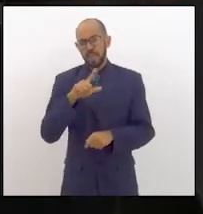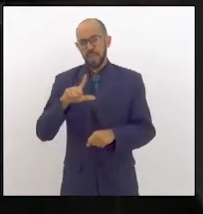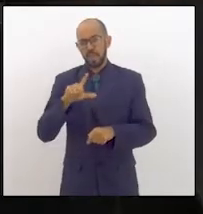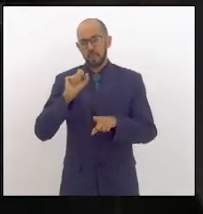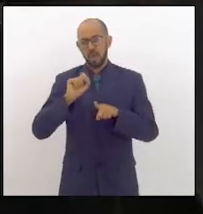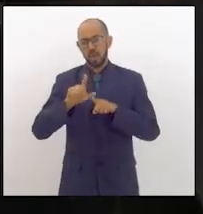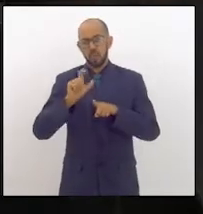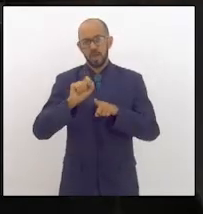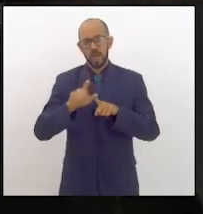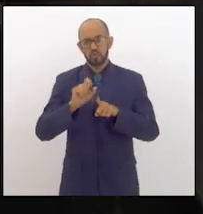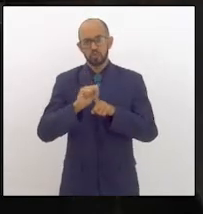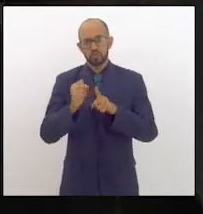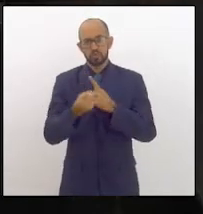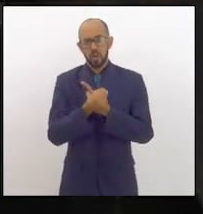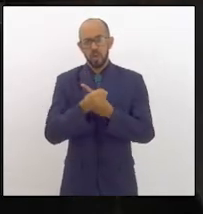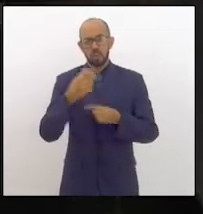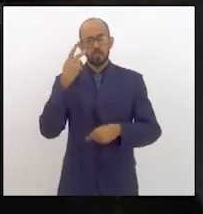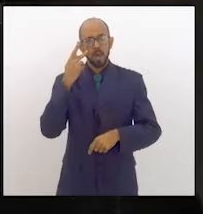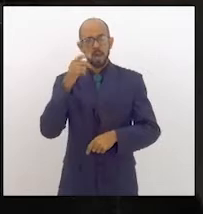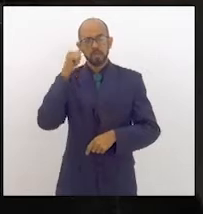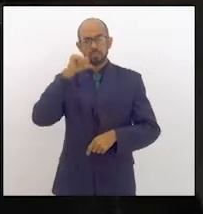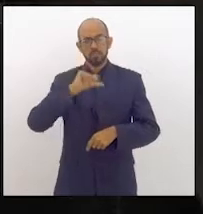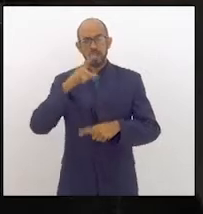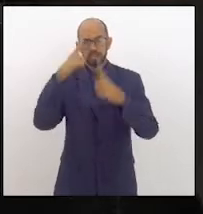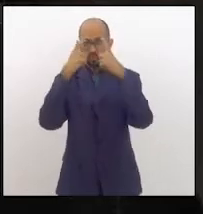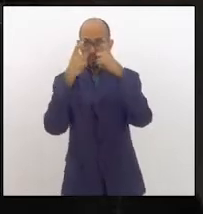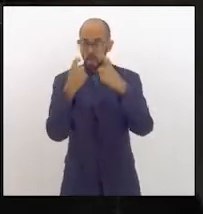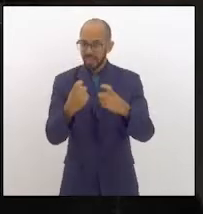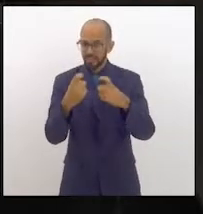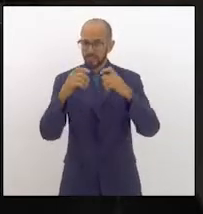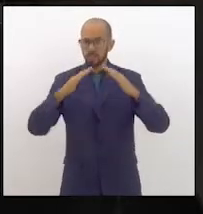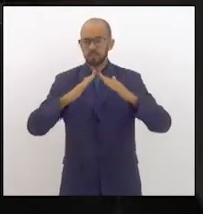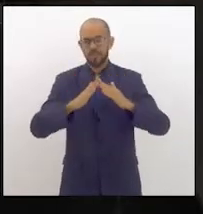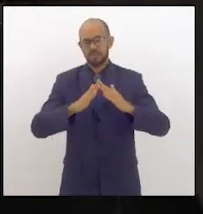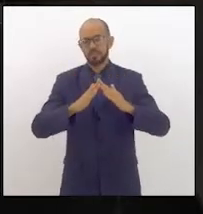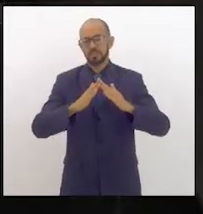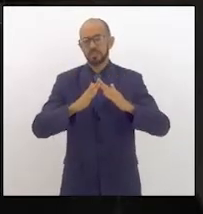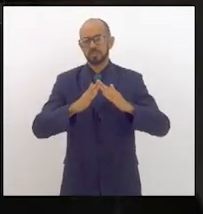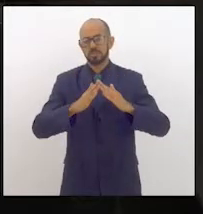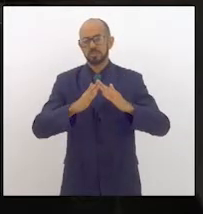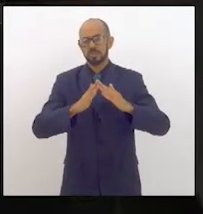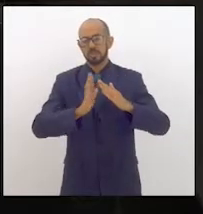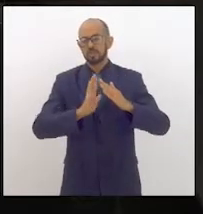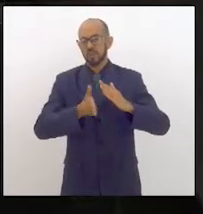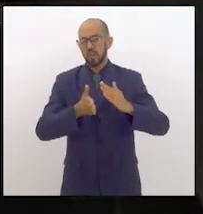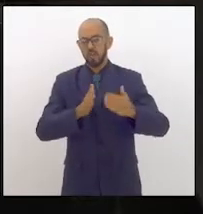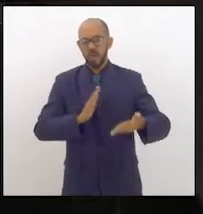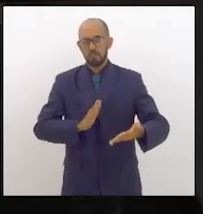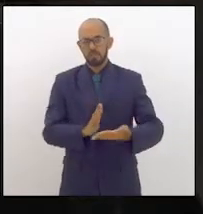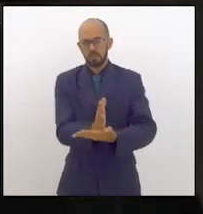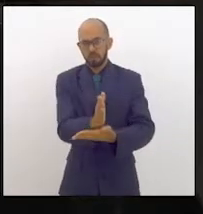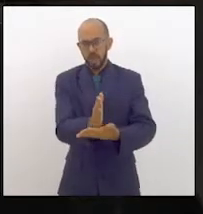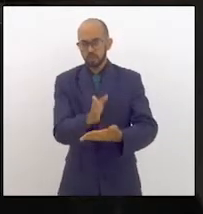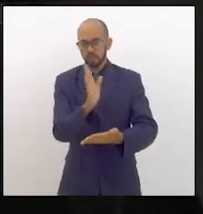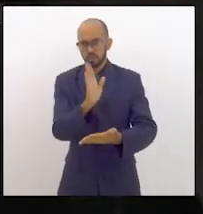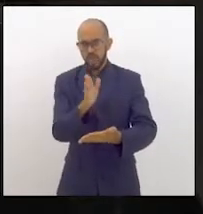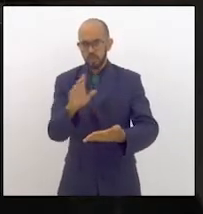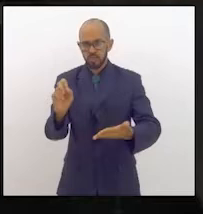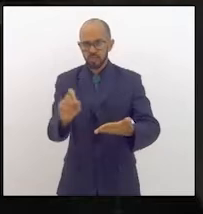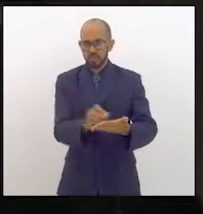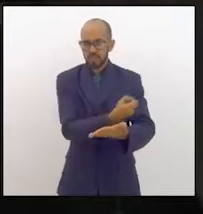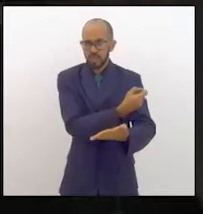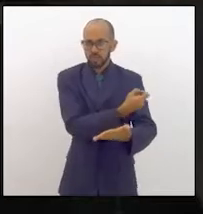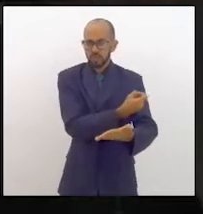aluguel social para as mulheres que sofrem violência doméstica e foi aprovado já foi